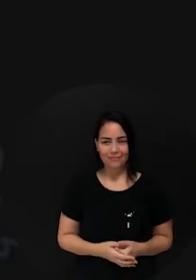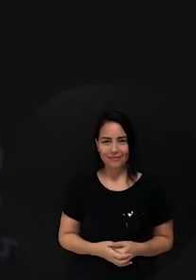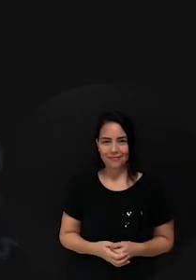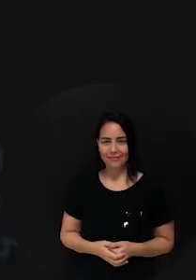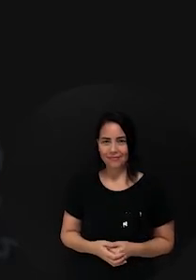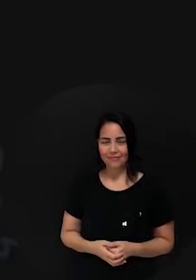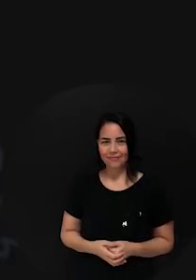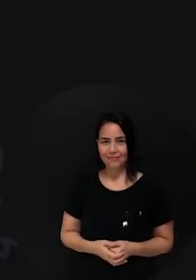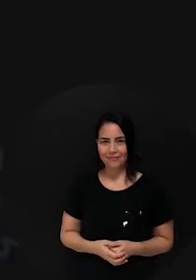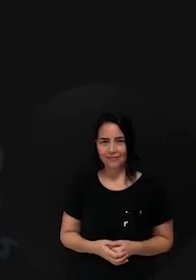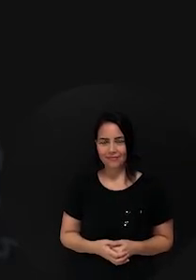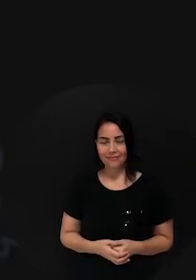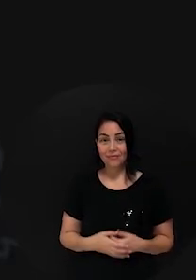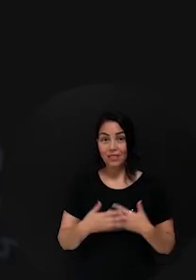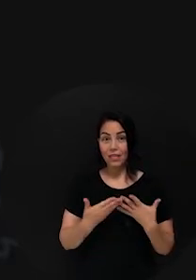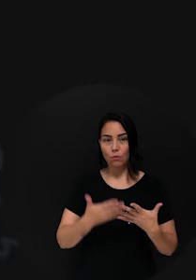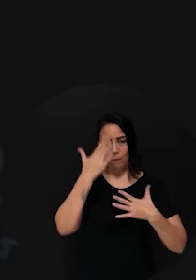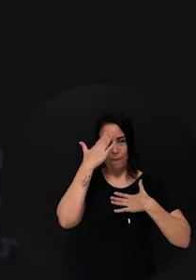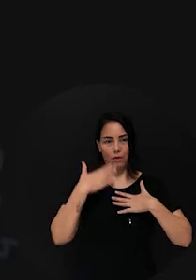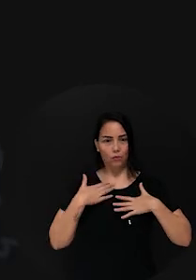Exceto percussão aqui, então... corporal.